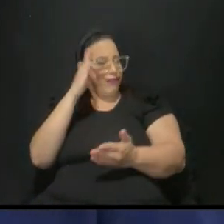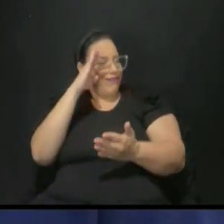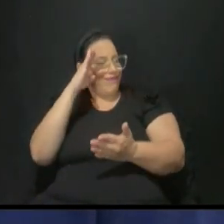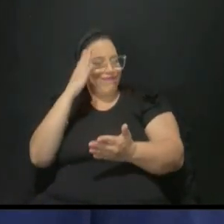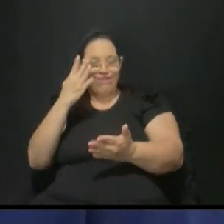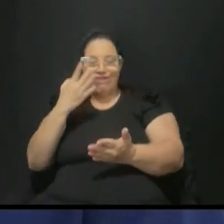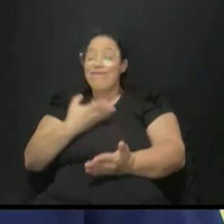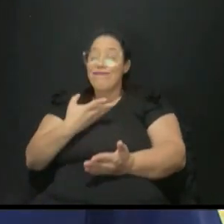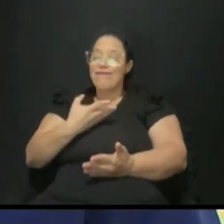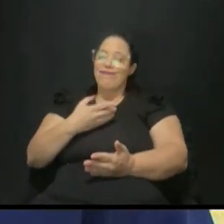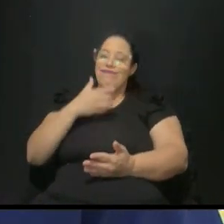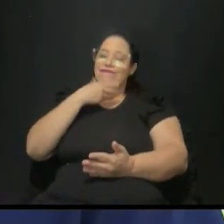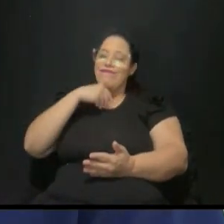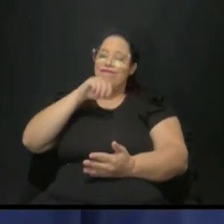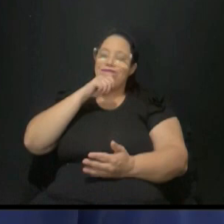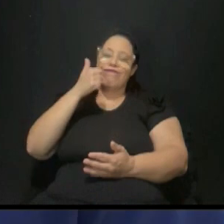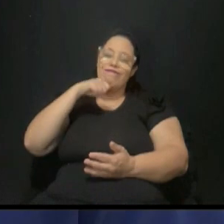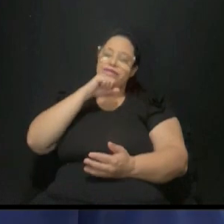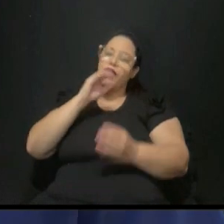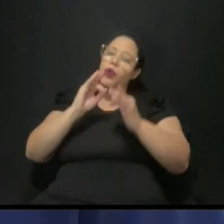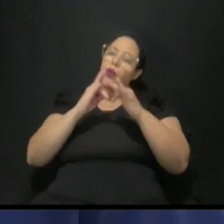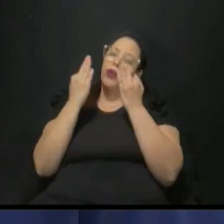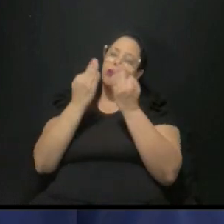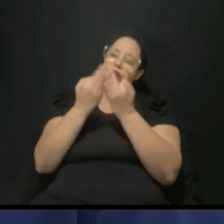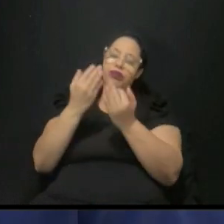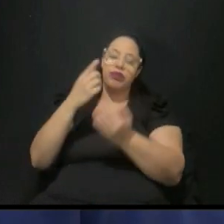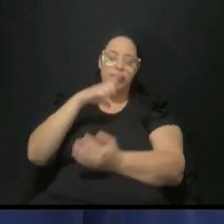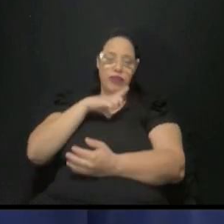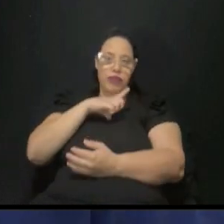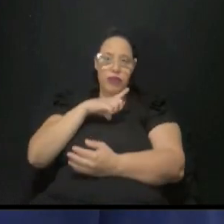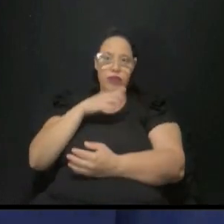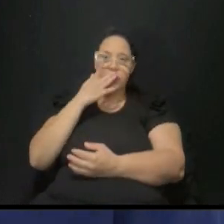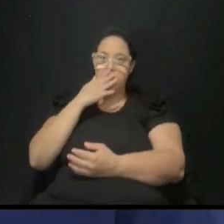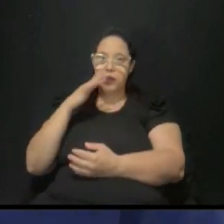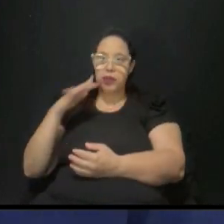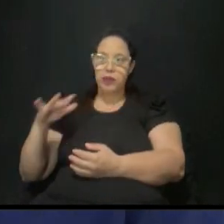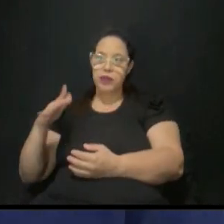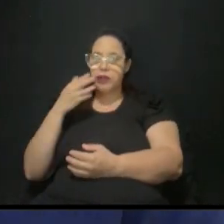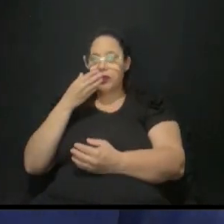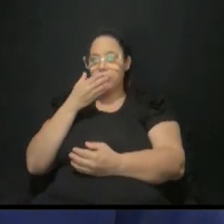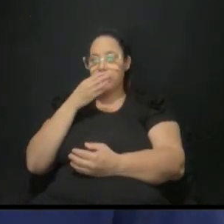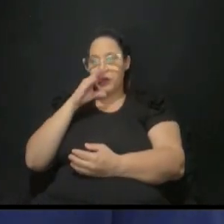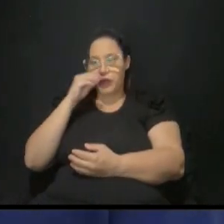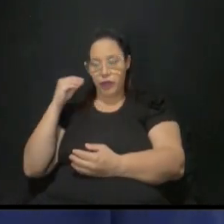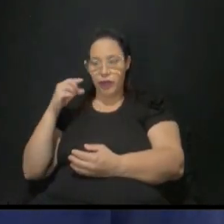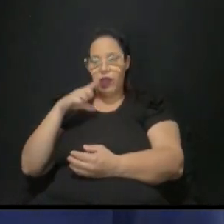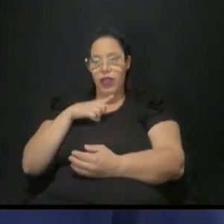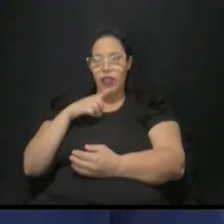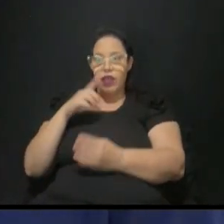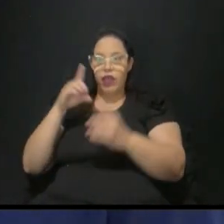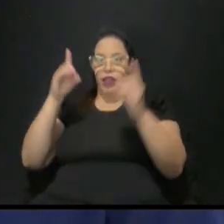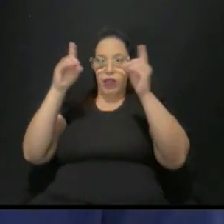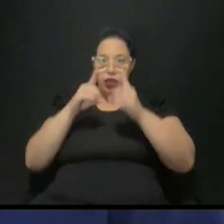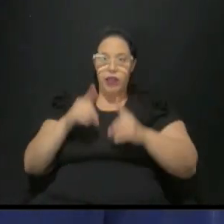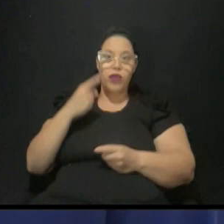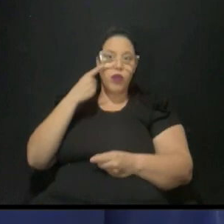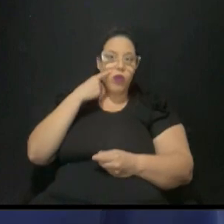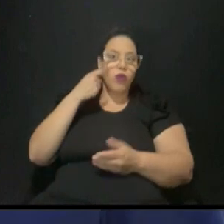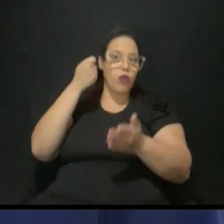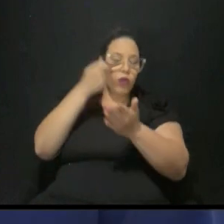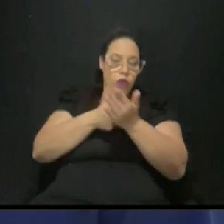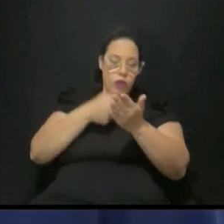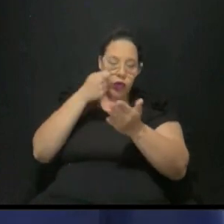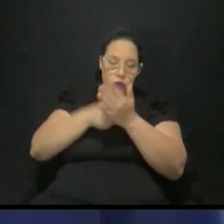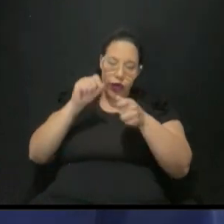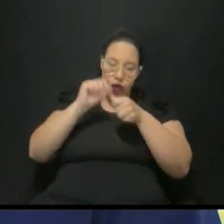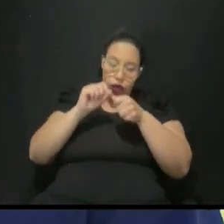para a família que tem essa criança e esse adolescente com deficiência, de ver essa pessoa fazendo alguma coisa. De olhar no